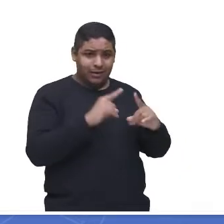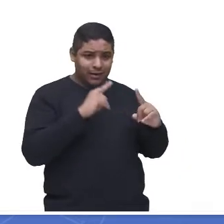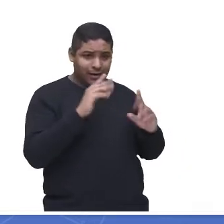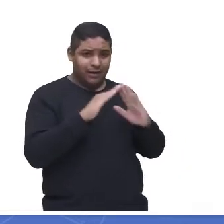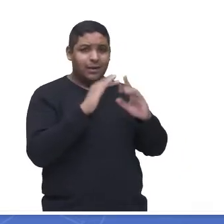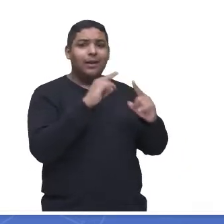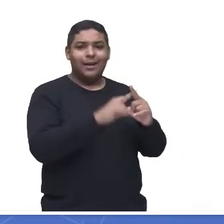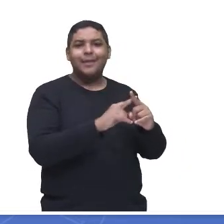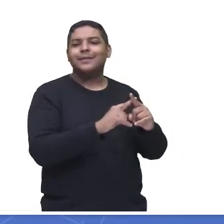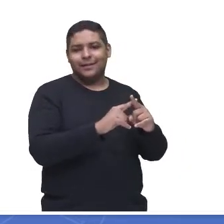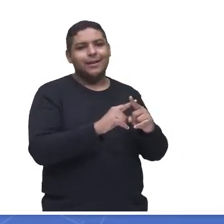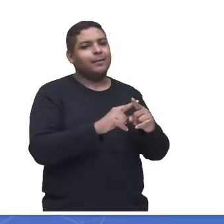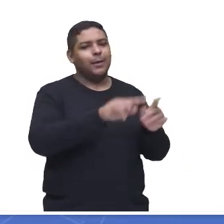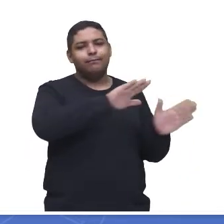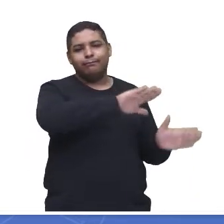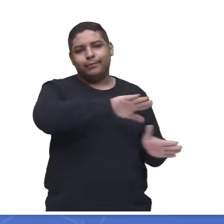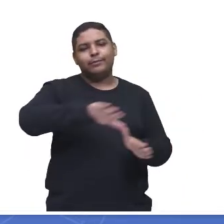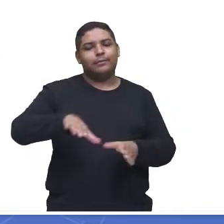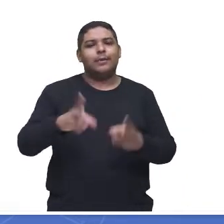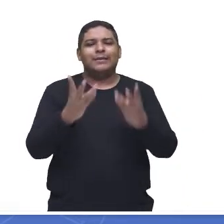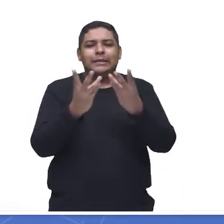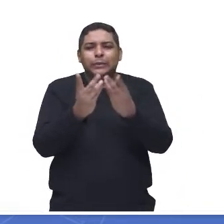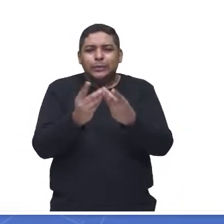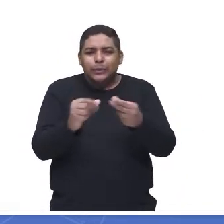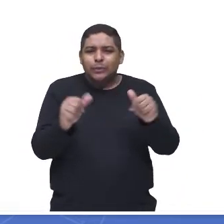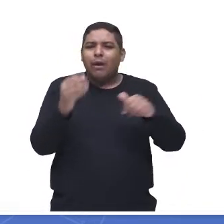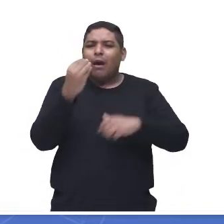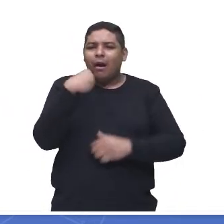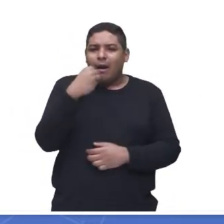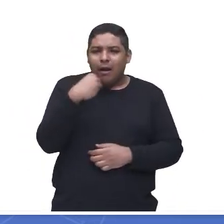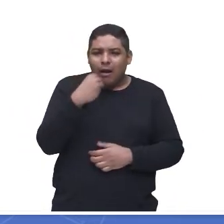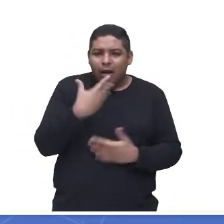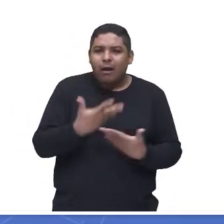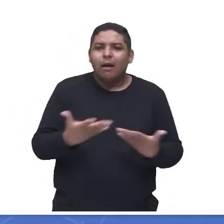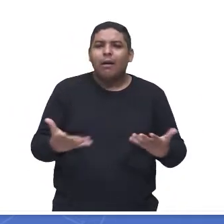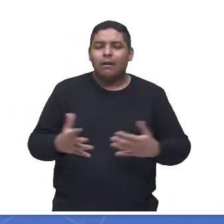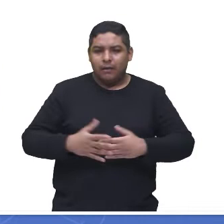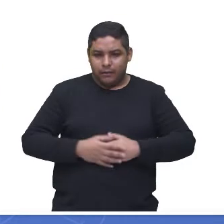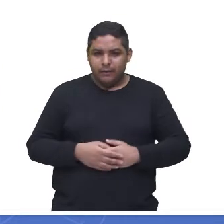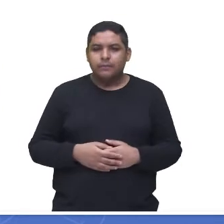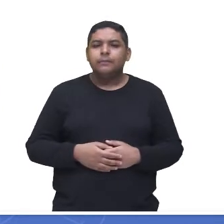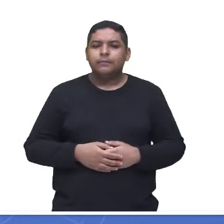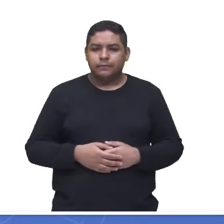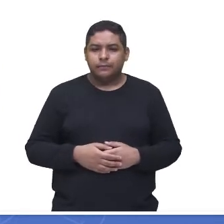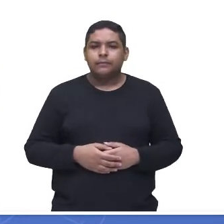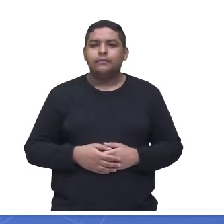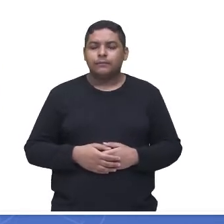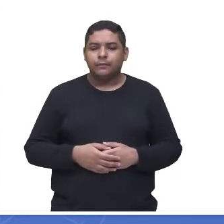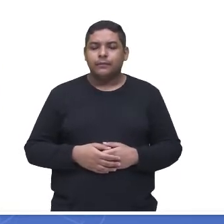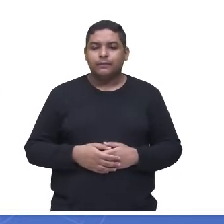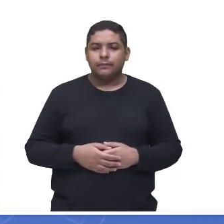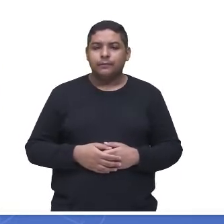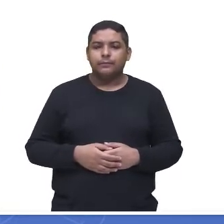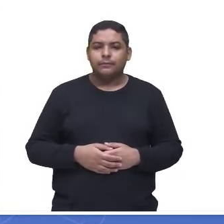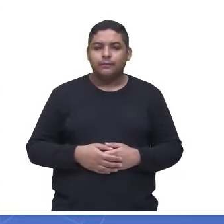foram abaladas na Idade Média, né? Já que predominou o período teocêntrico.